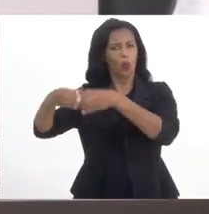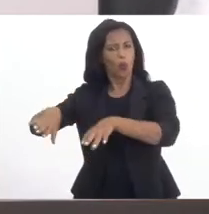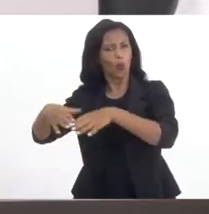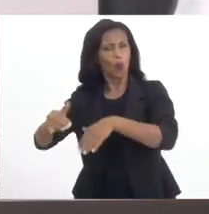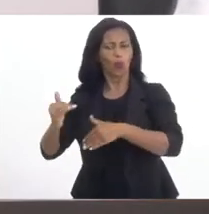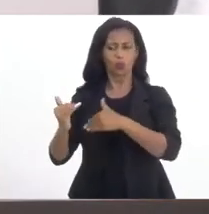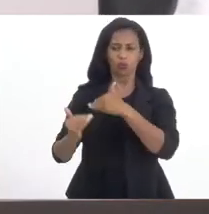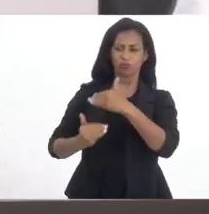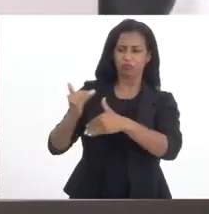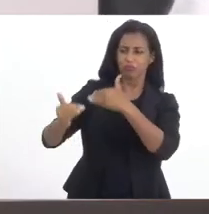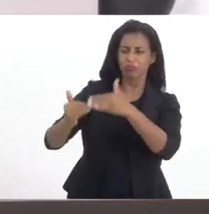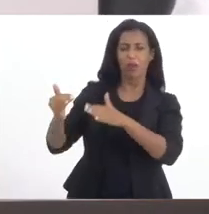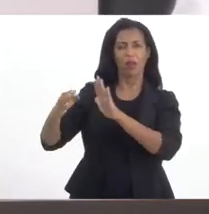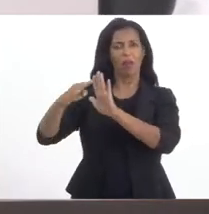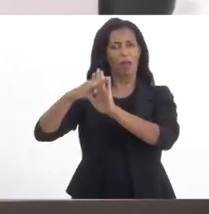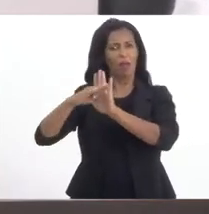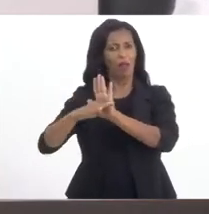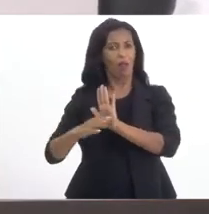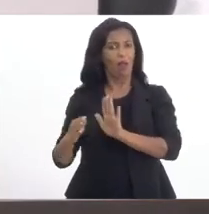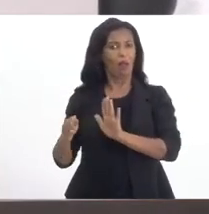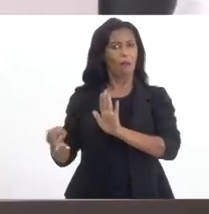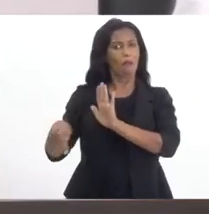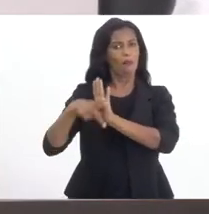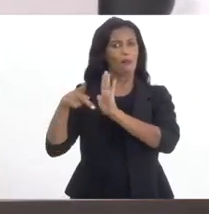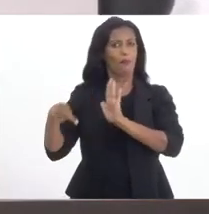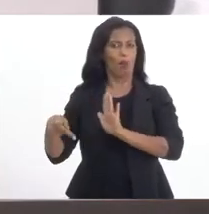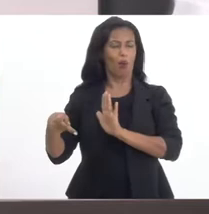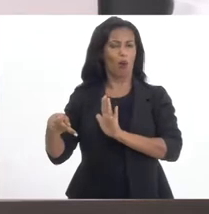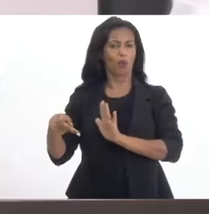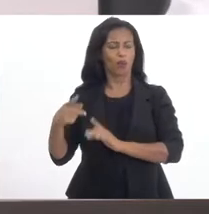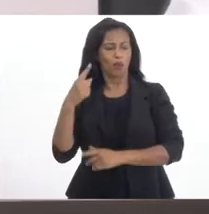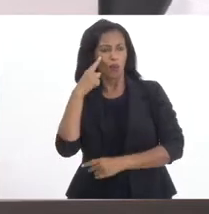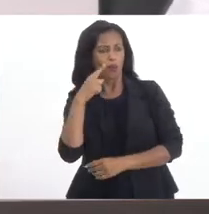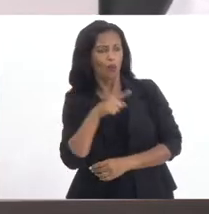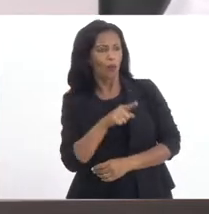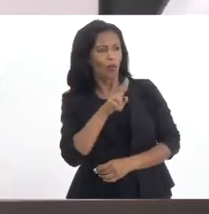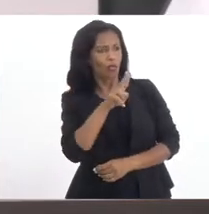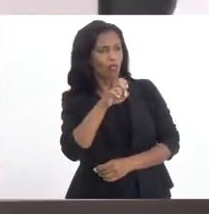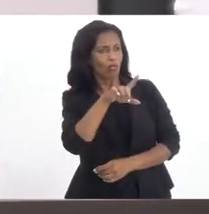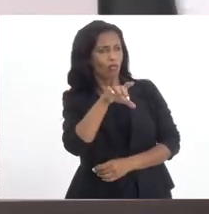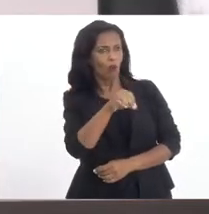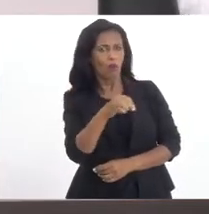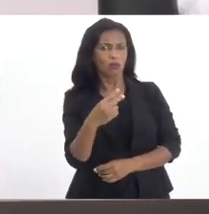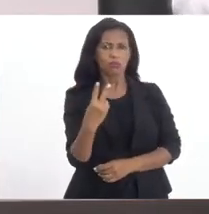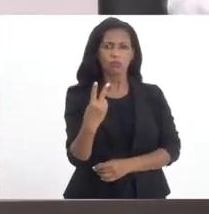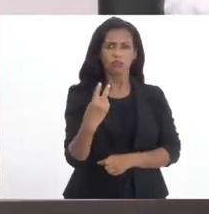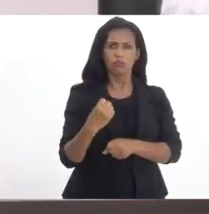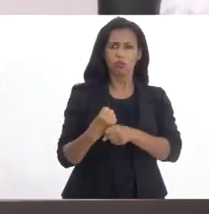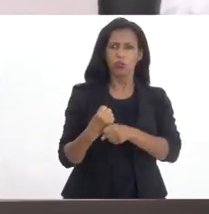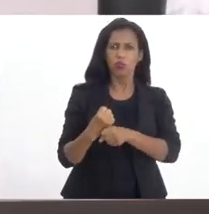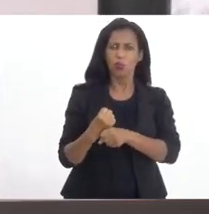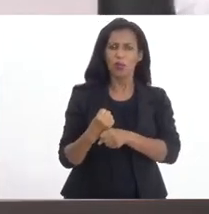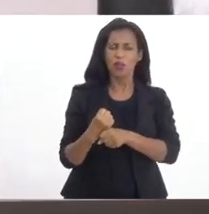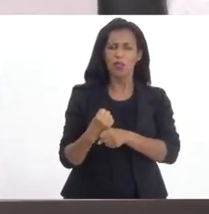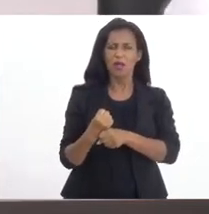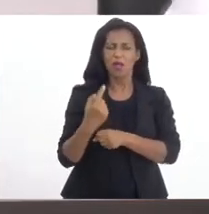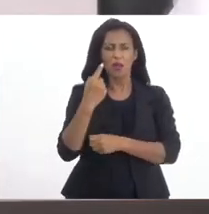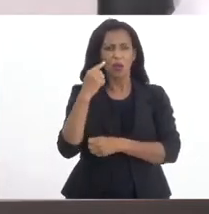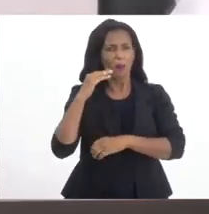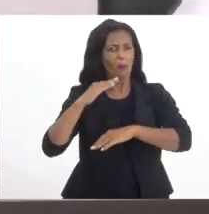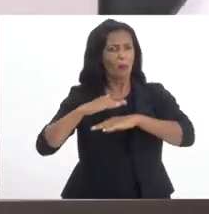de desenvolvimento de programas próprios de bolsa, o que a gente vê na UESO é que nos últimos 2 anos, quase 20%